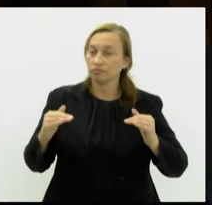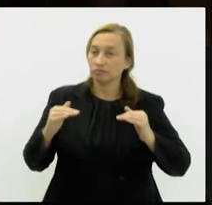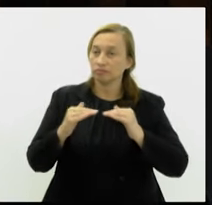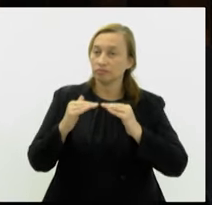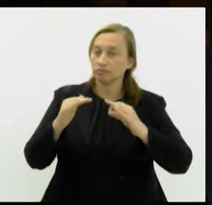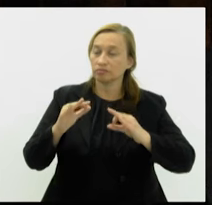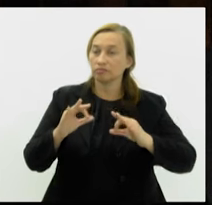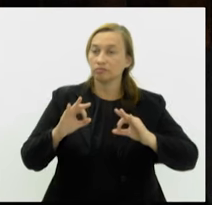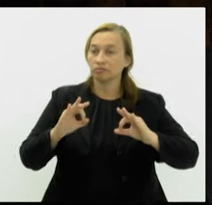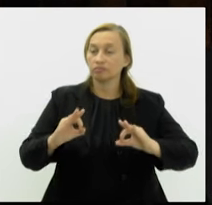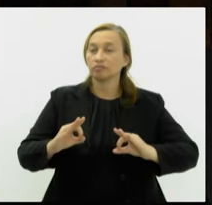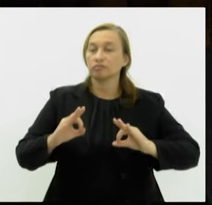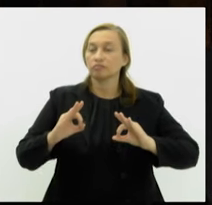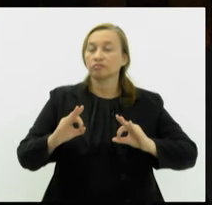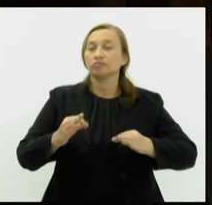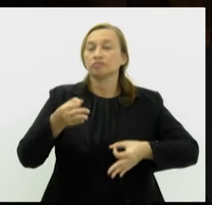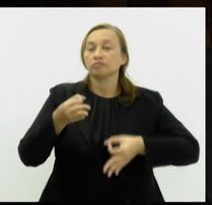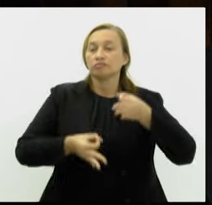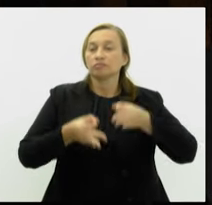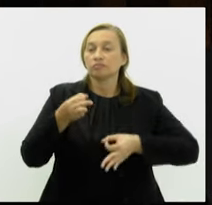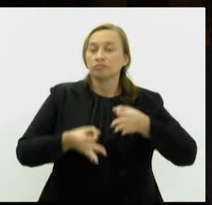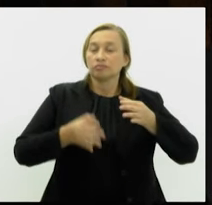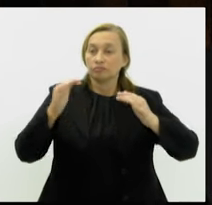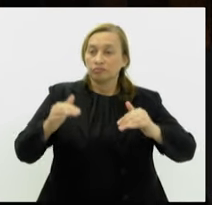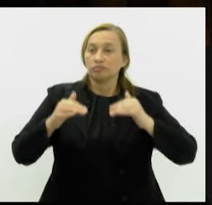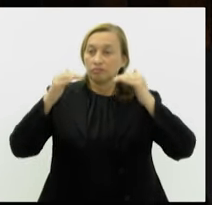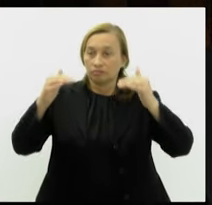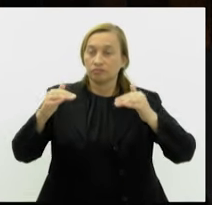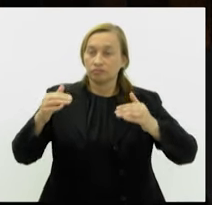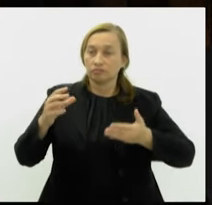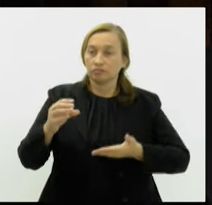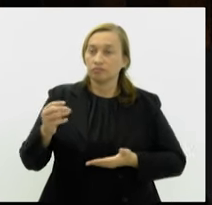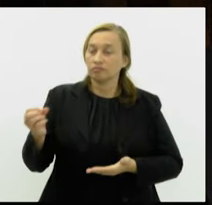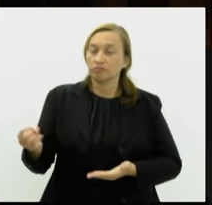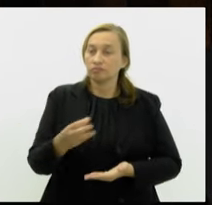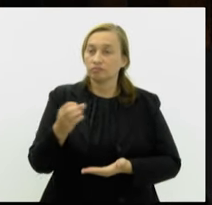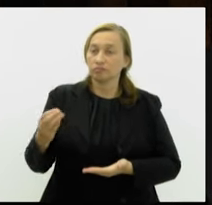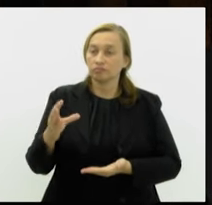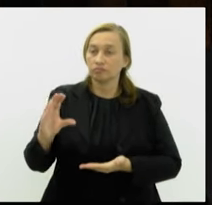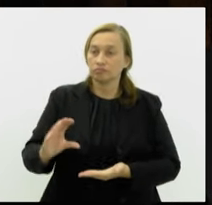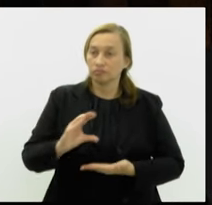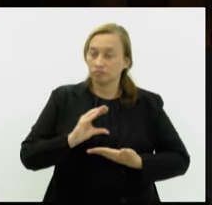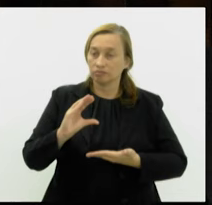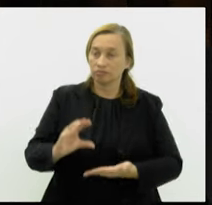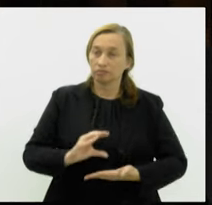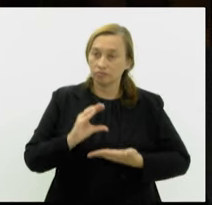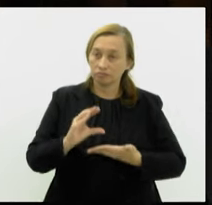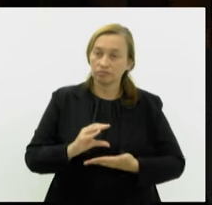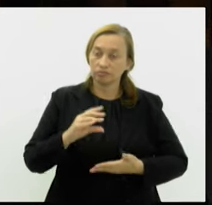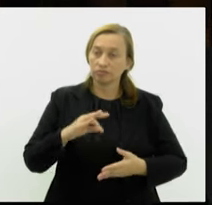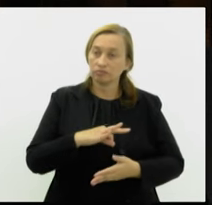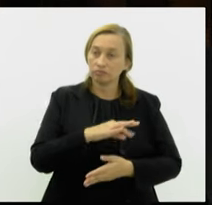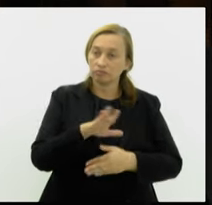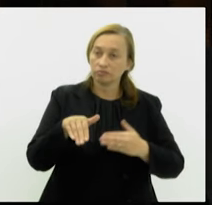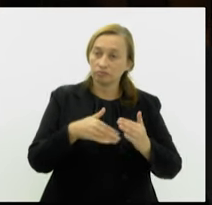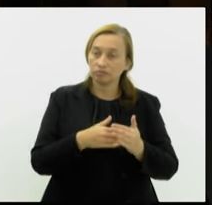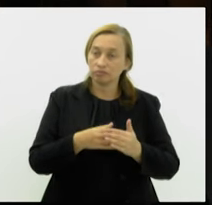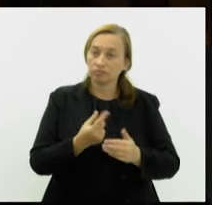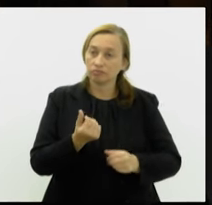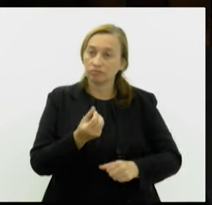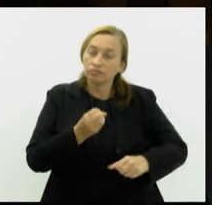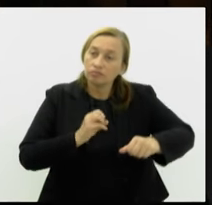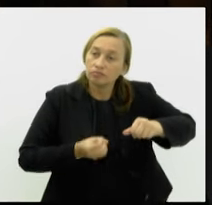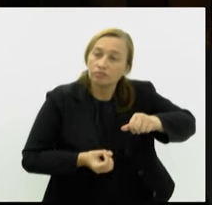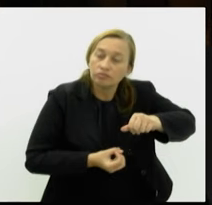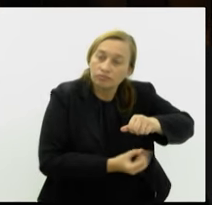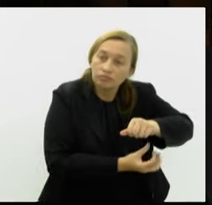extrajudicial que colocasse novos recursos. Só que se todo esse dinheiro fosse para o Fundo Soberano, a